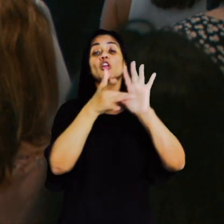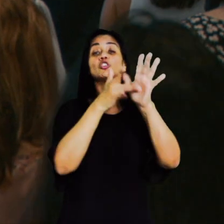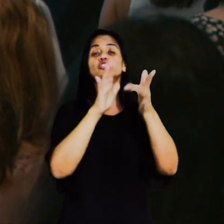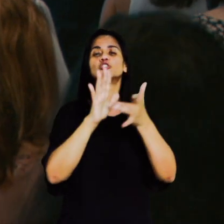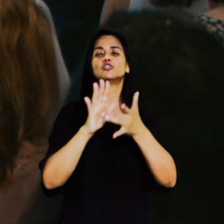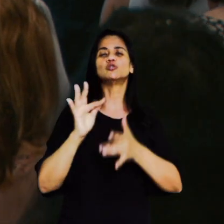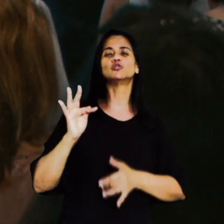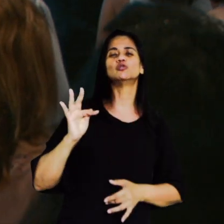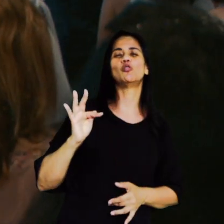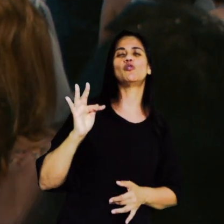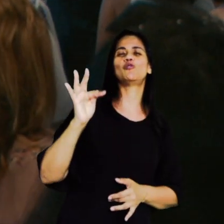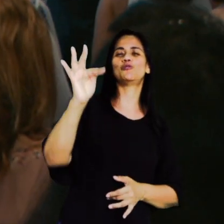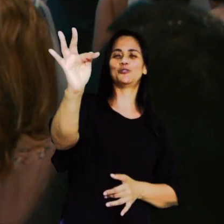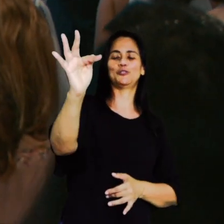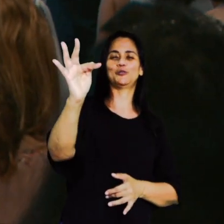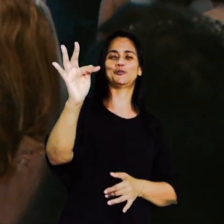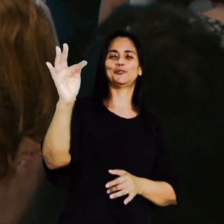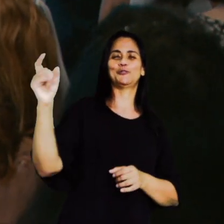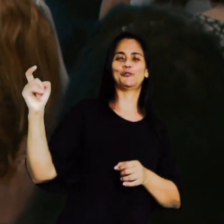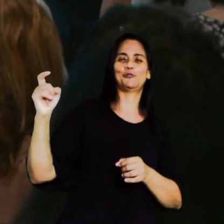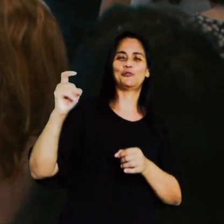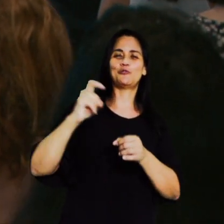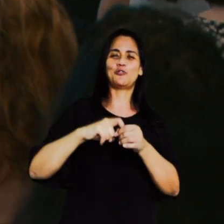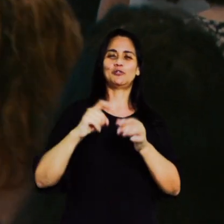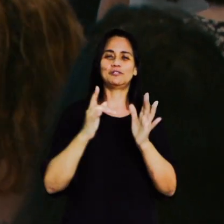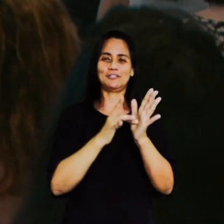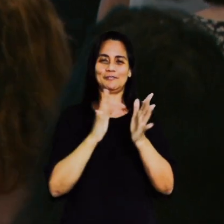de Jesus Cristo.